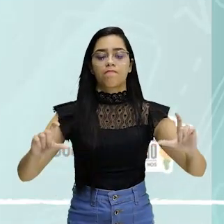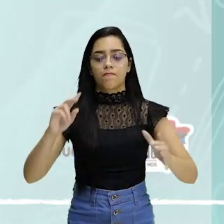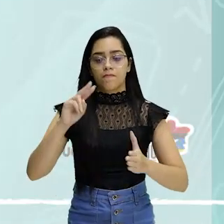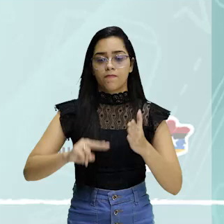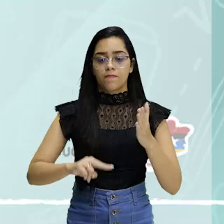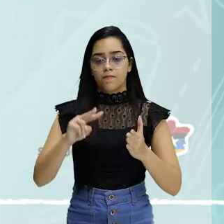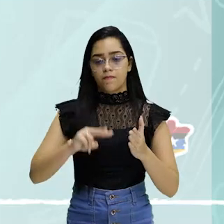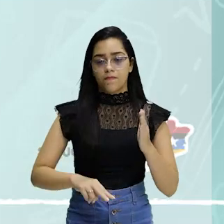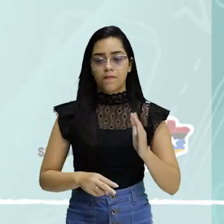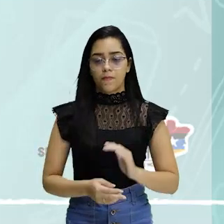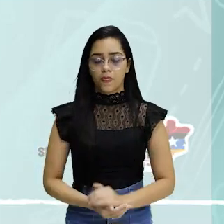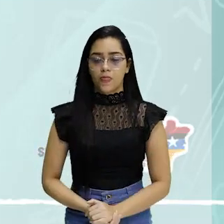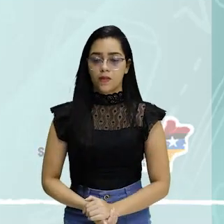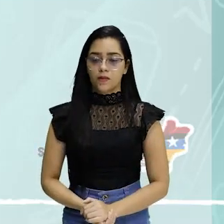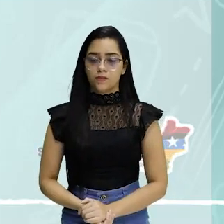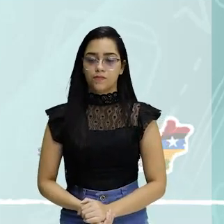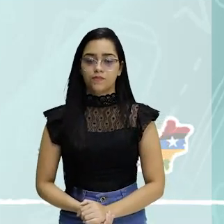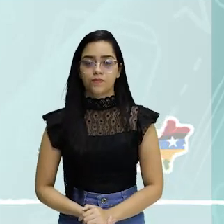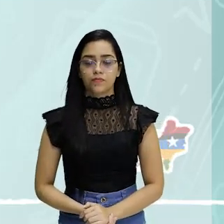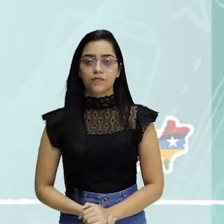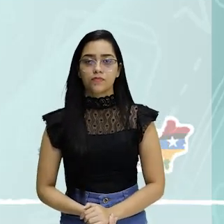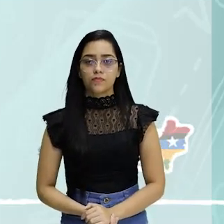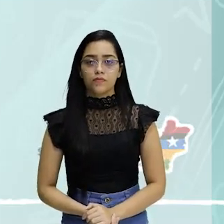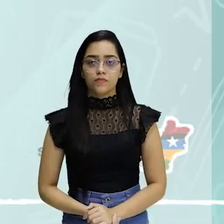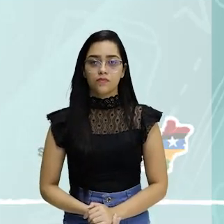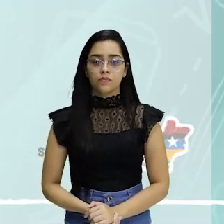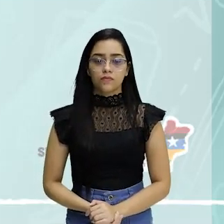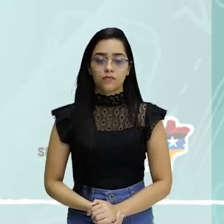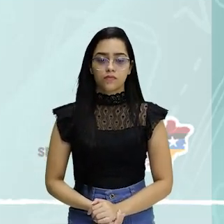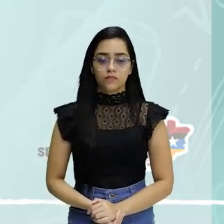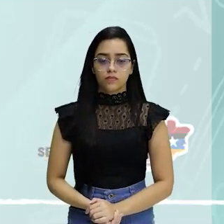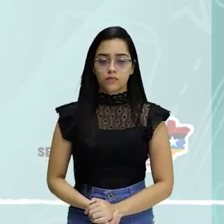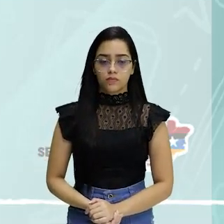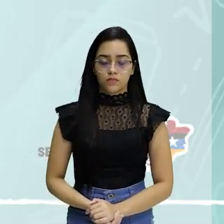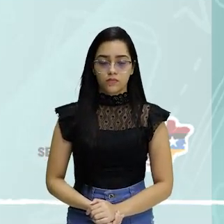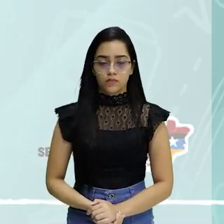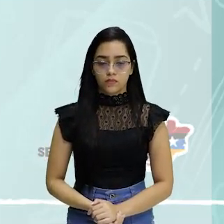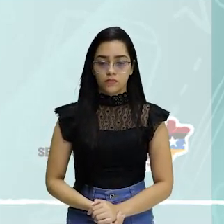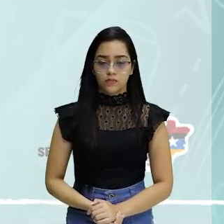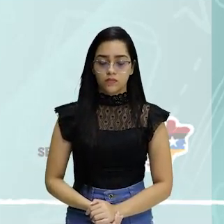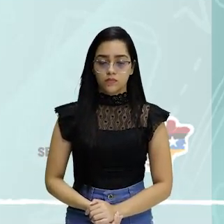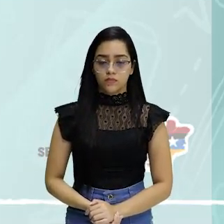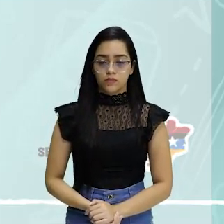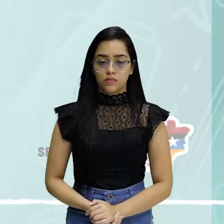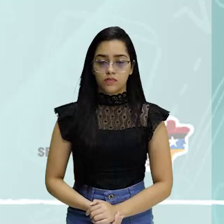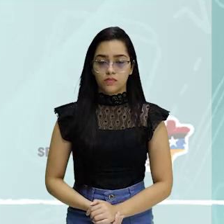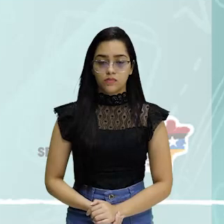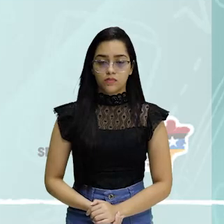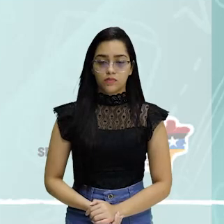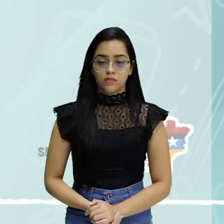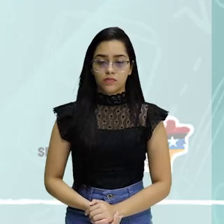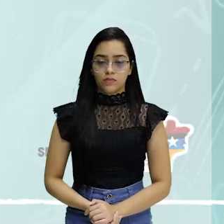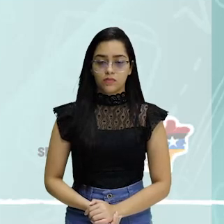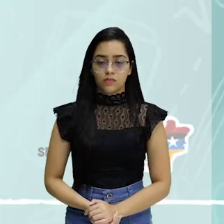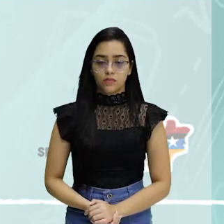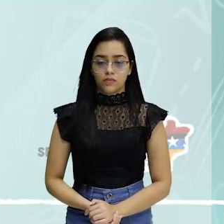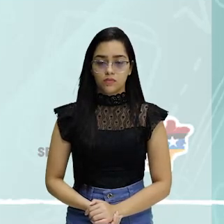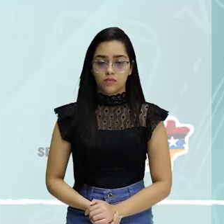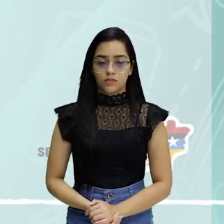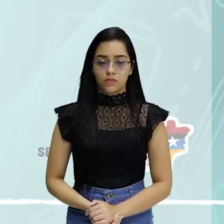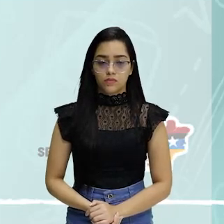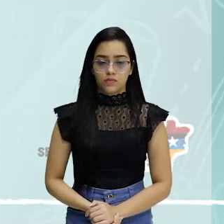entre o líquen e a árvore e a relação entre o micro-organismo componentes dos líquens